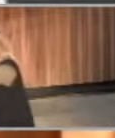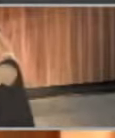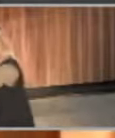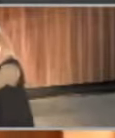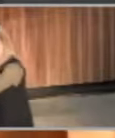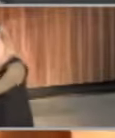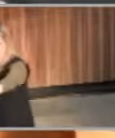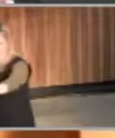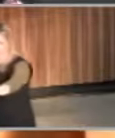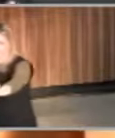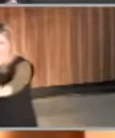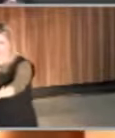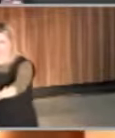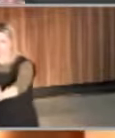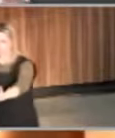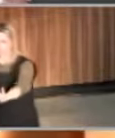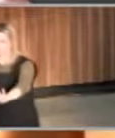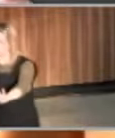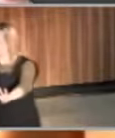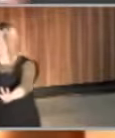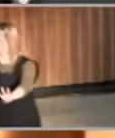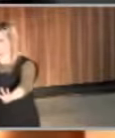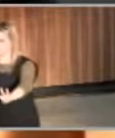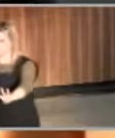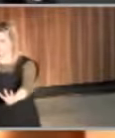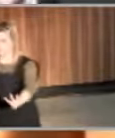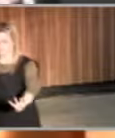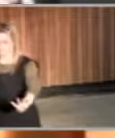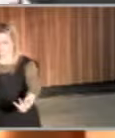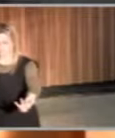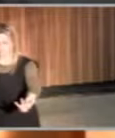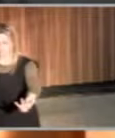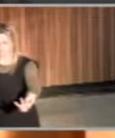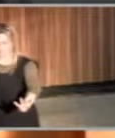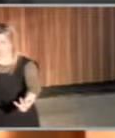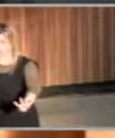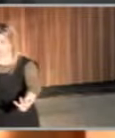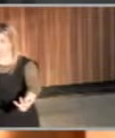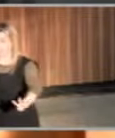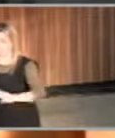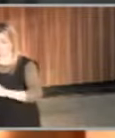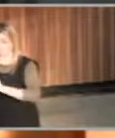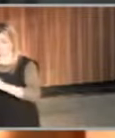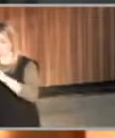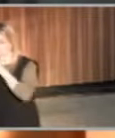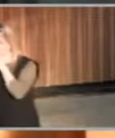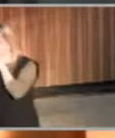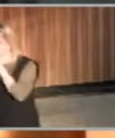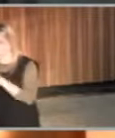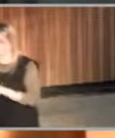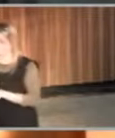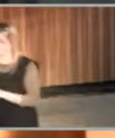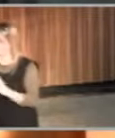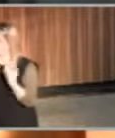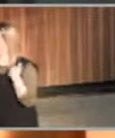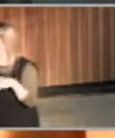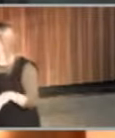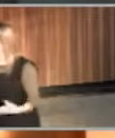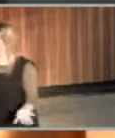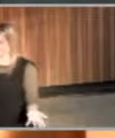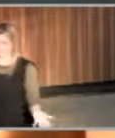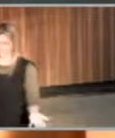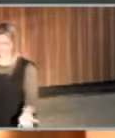vai vivendo uma contemporização mas na verdade o que a gente está ensinando para os nossos filhos é que a